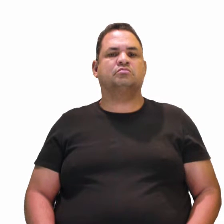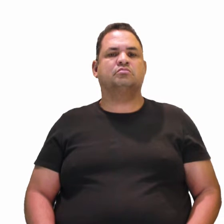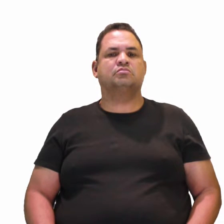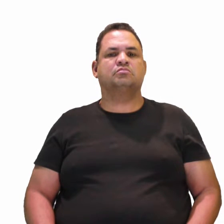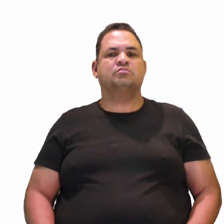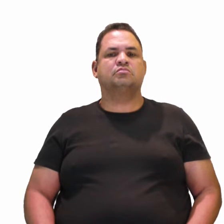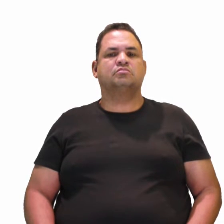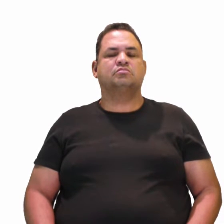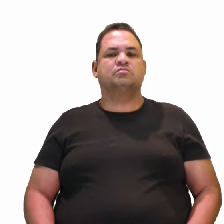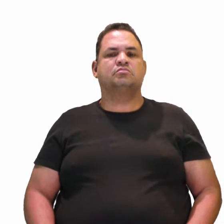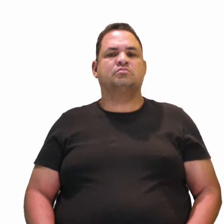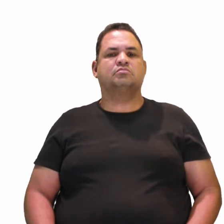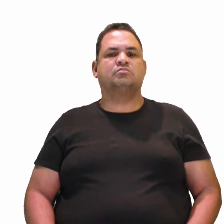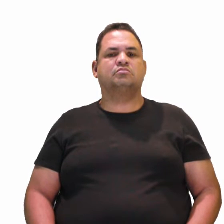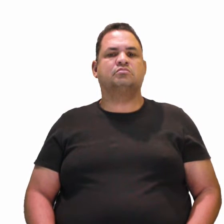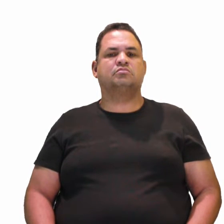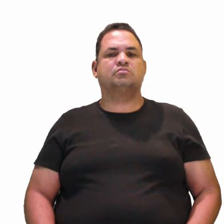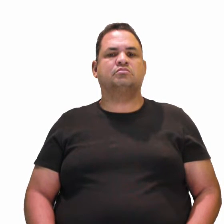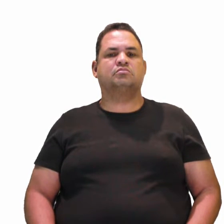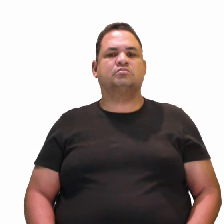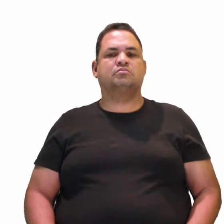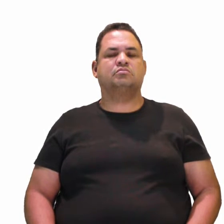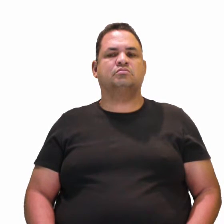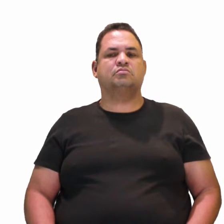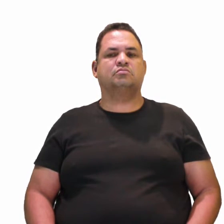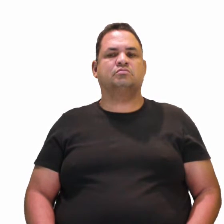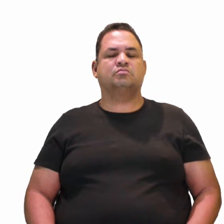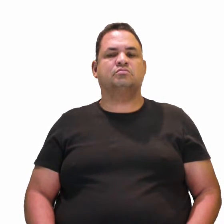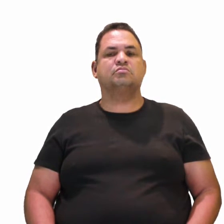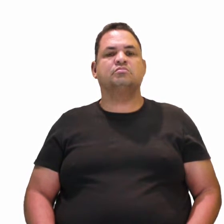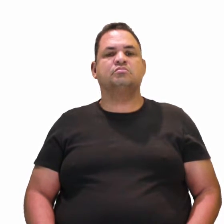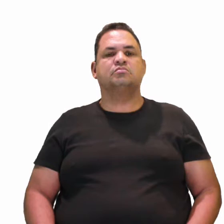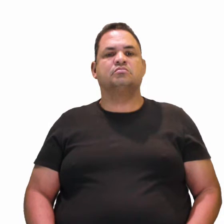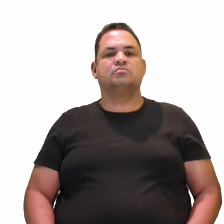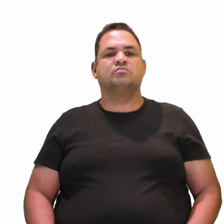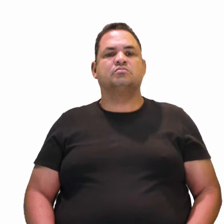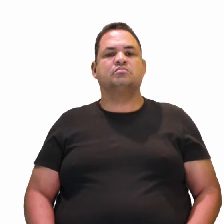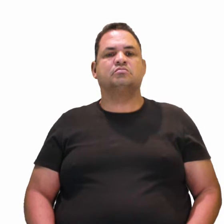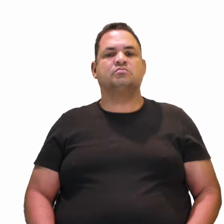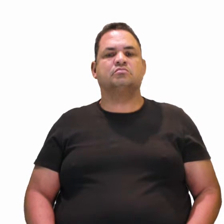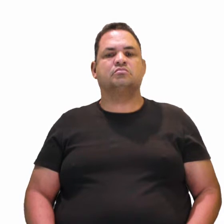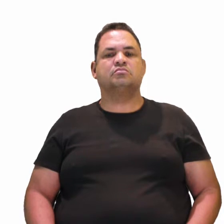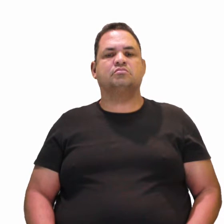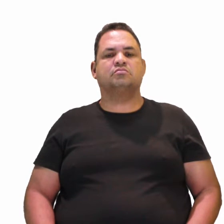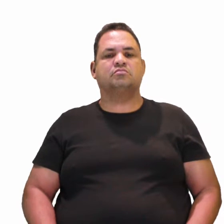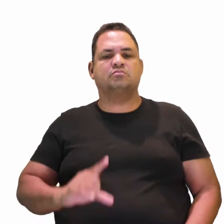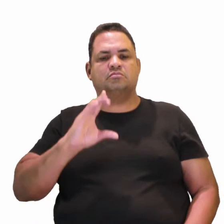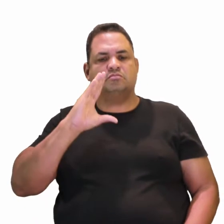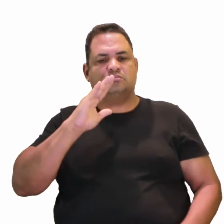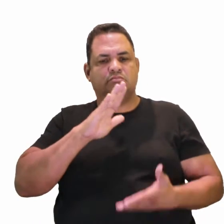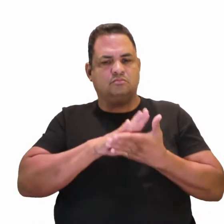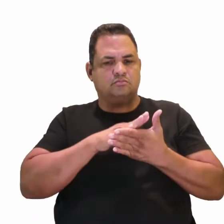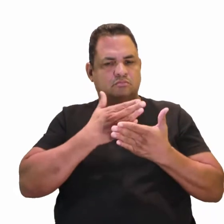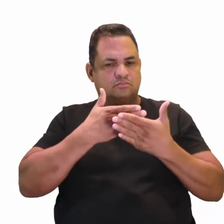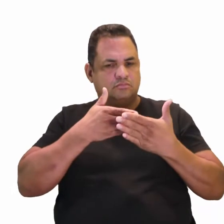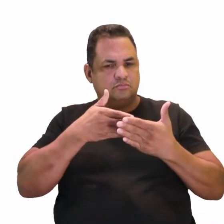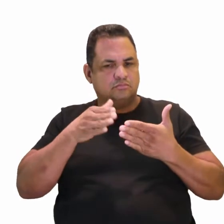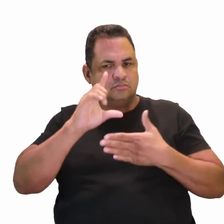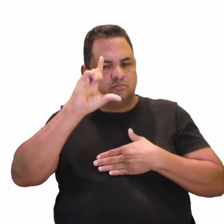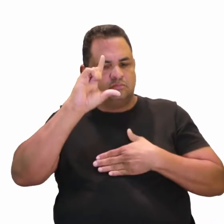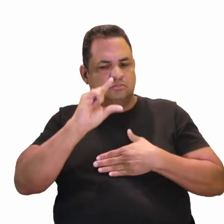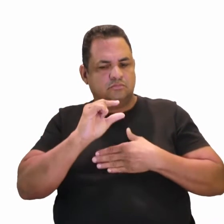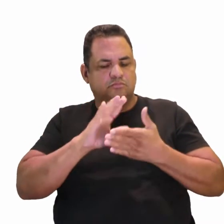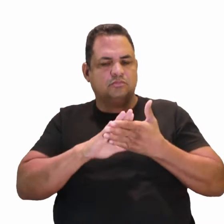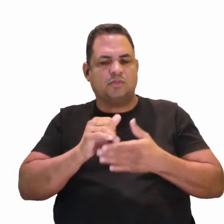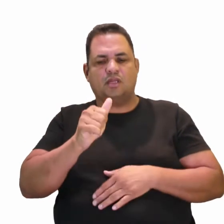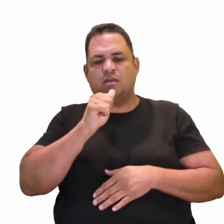sugary drinks like soft drinks and energy drinks. Ou seja, dá uma cortadinha aí, reduzir as bebidas